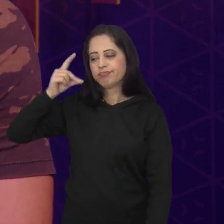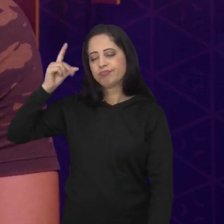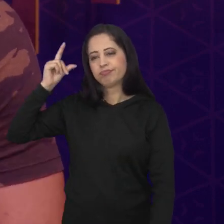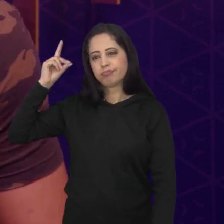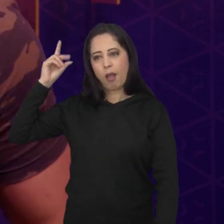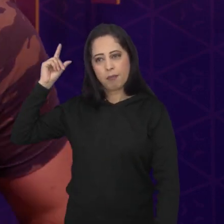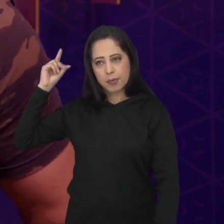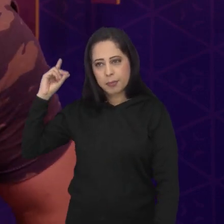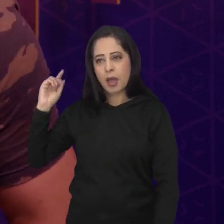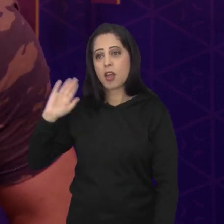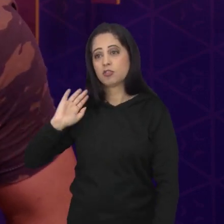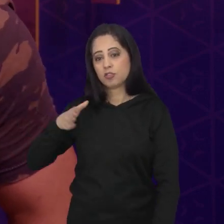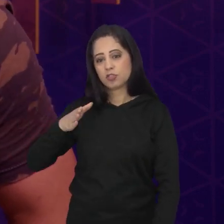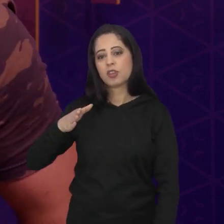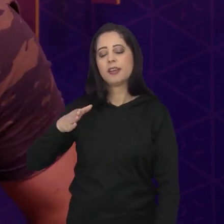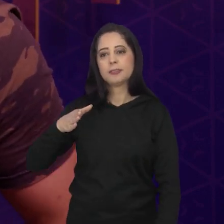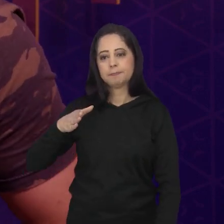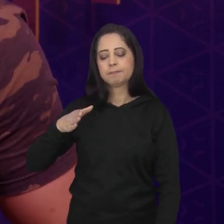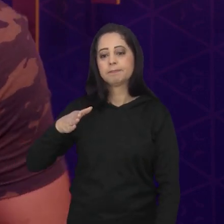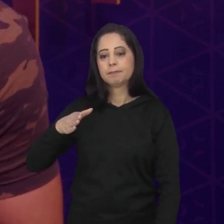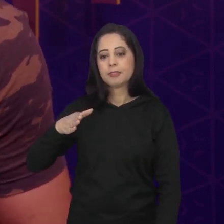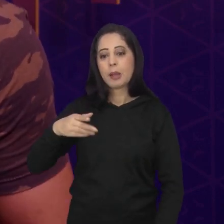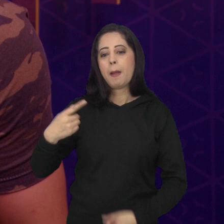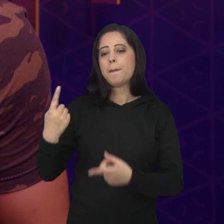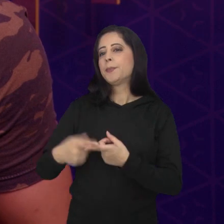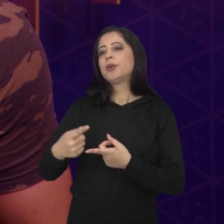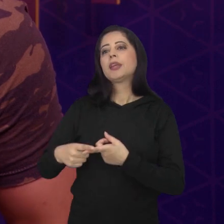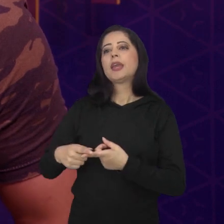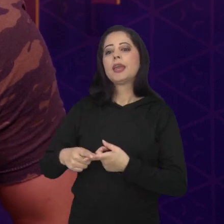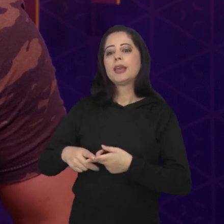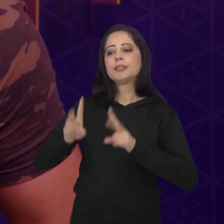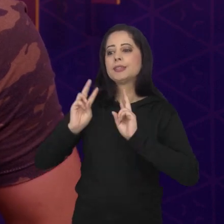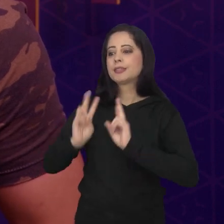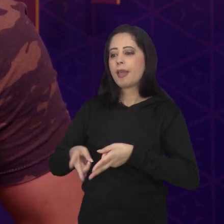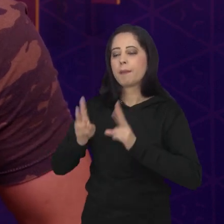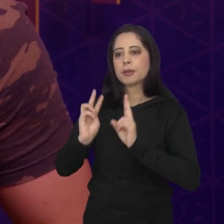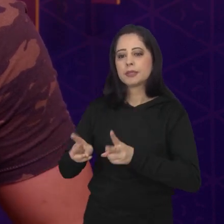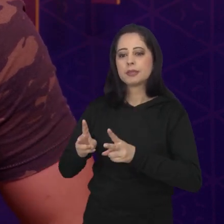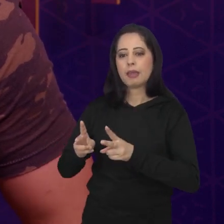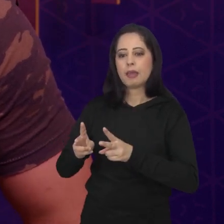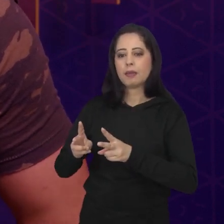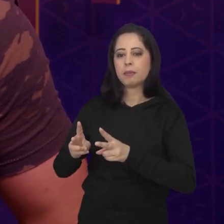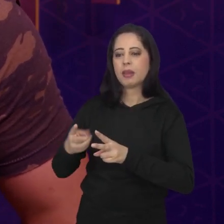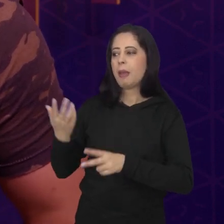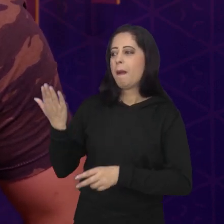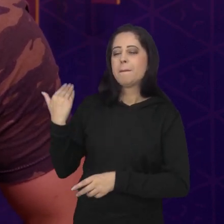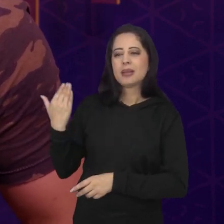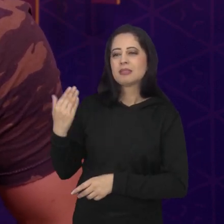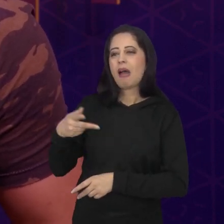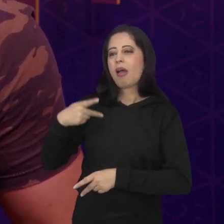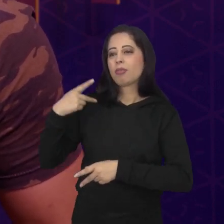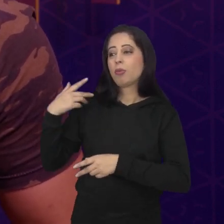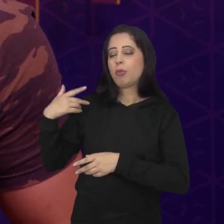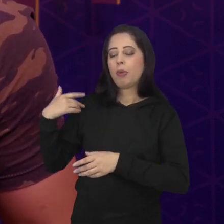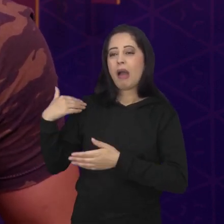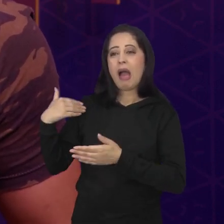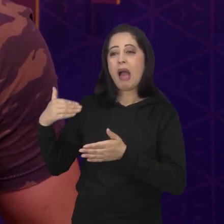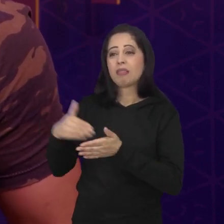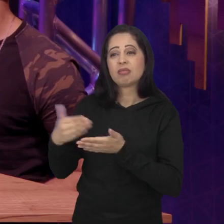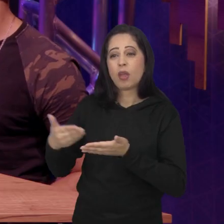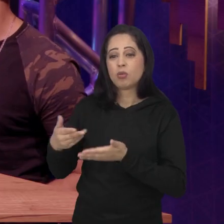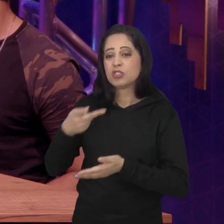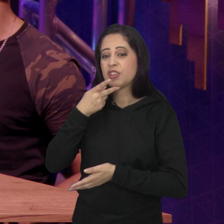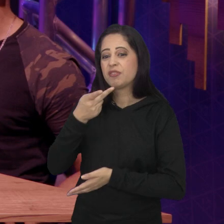muito tempo, isso é uma coisa que felizmente tem se quebrado, né? Esse paradigma, esse estereótipo de